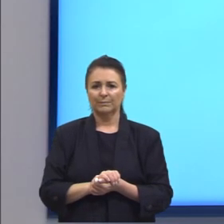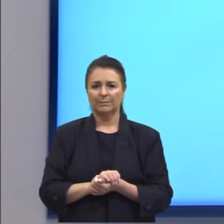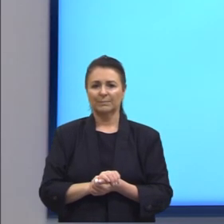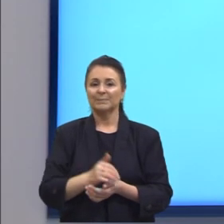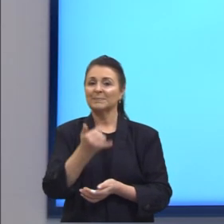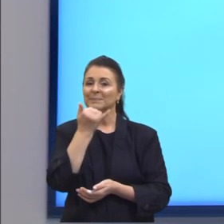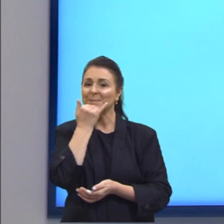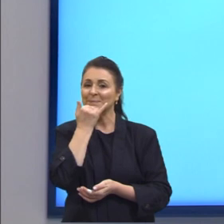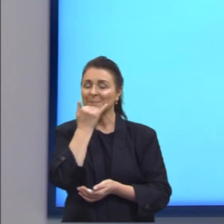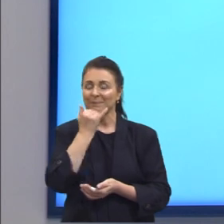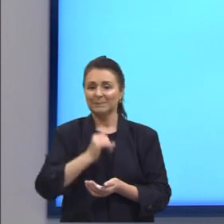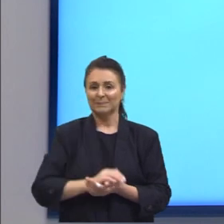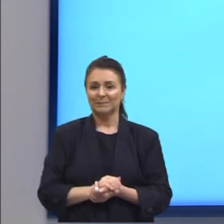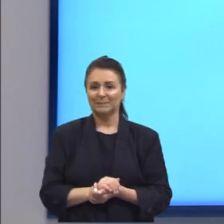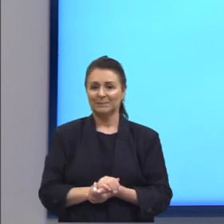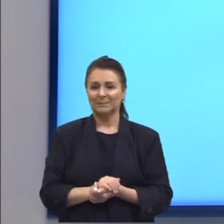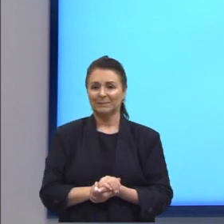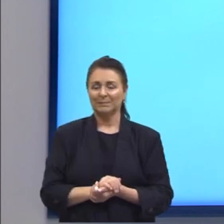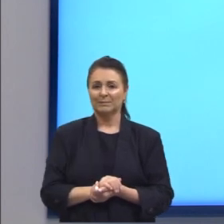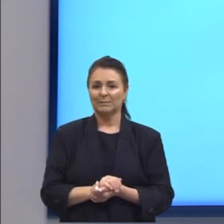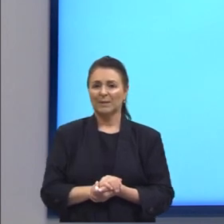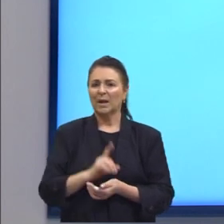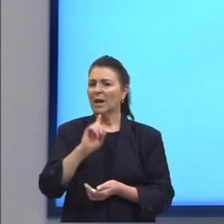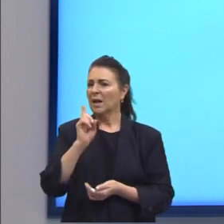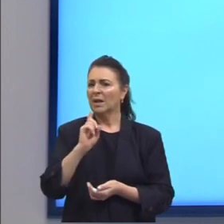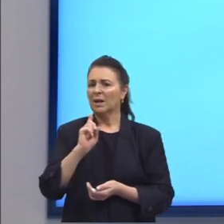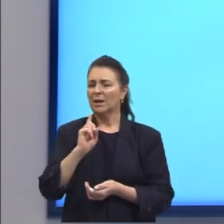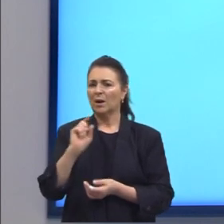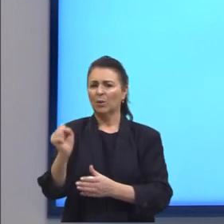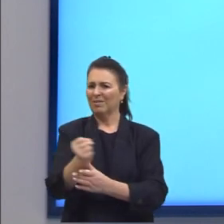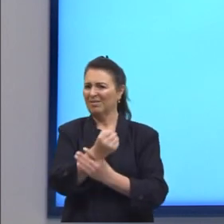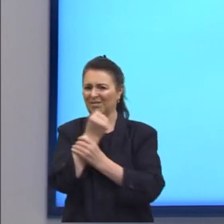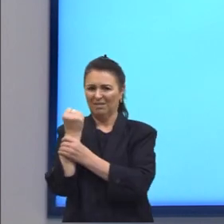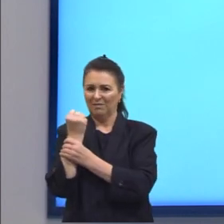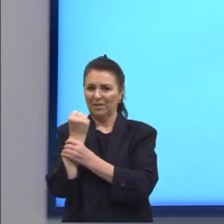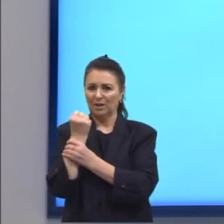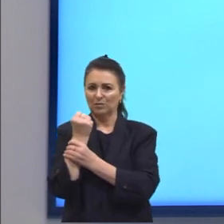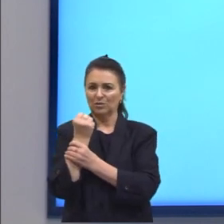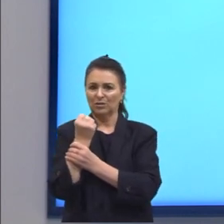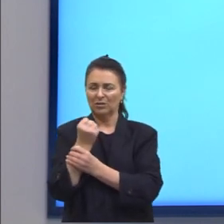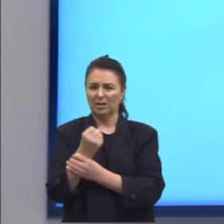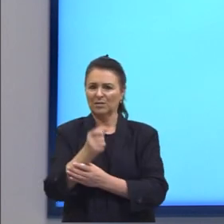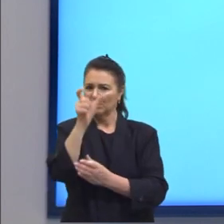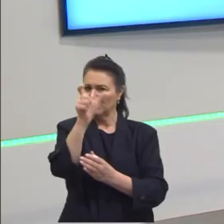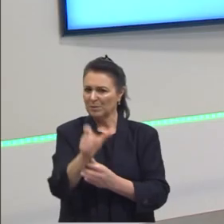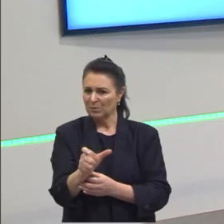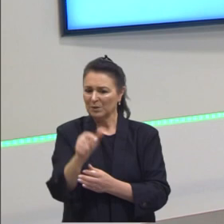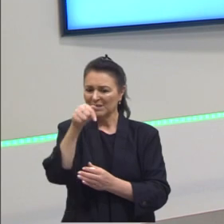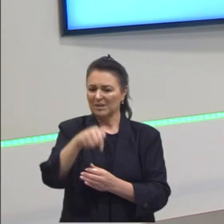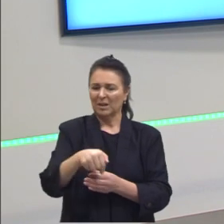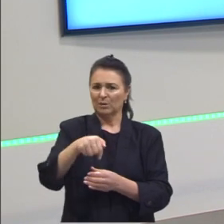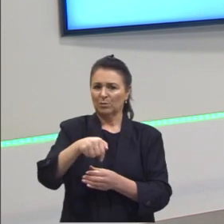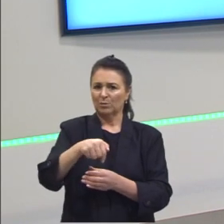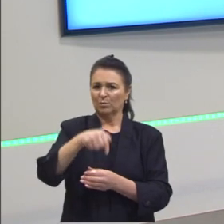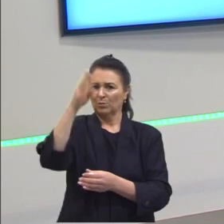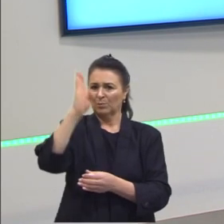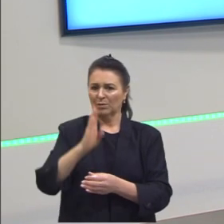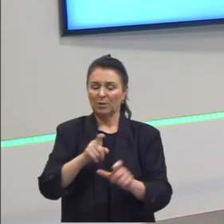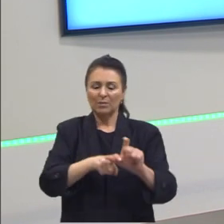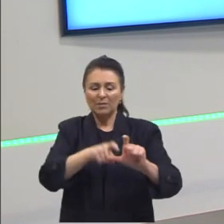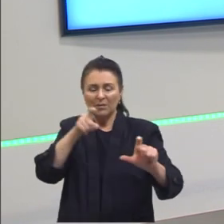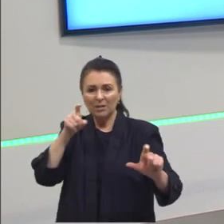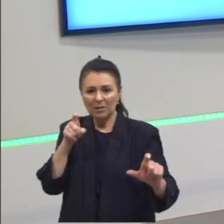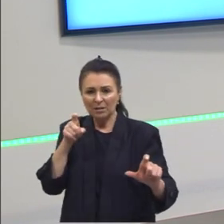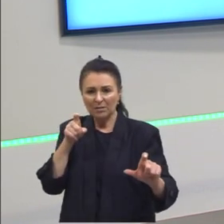desculpa aí e ela não defende o interesse dos brasileiros né então ela é uma Independência